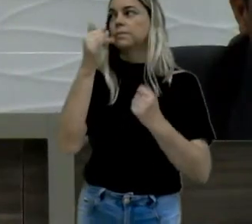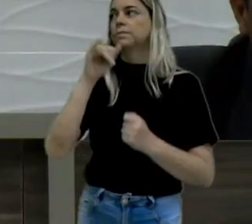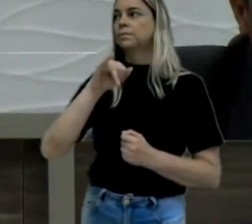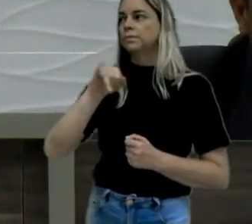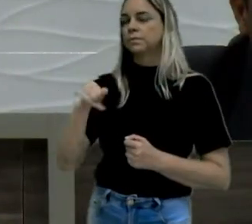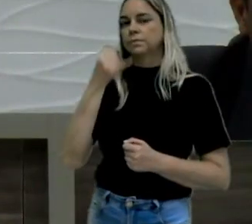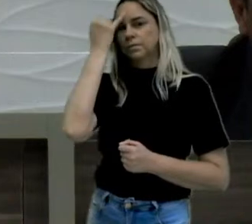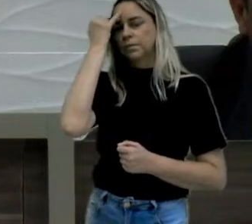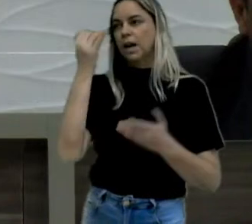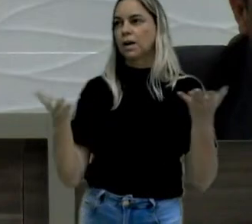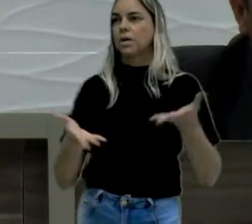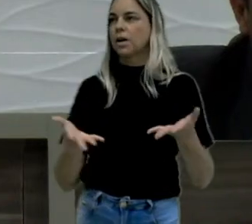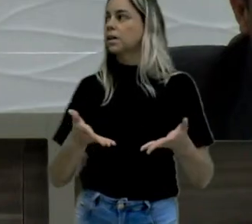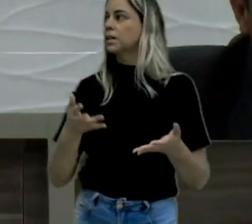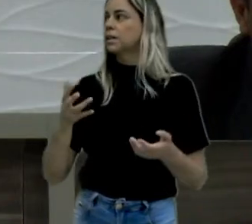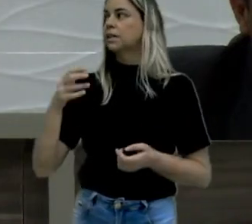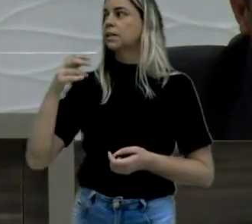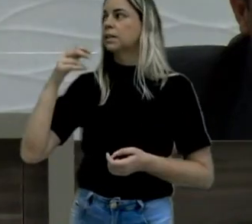Da rádio.